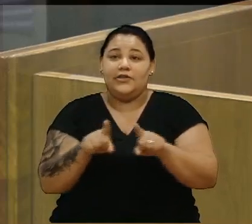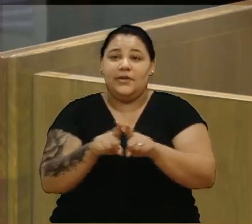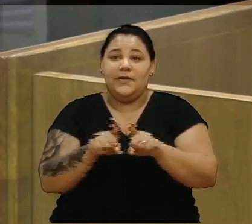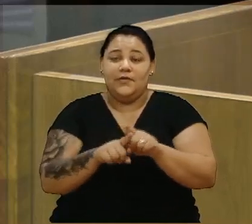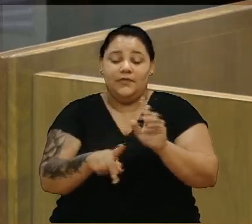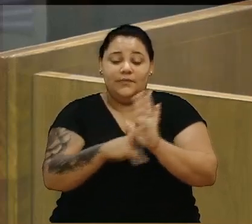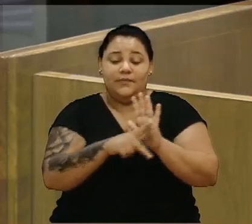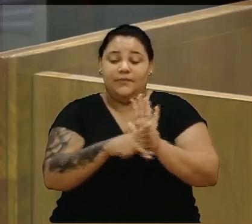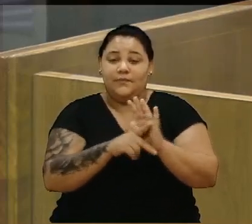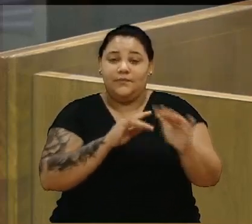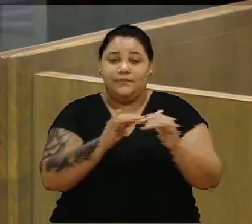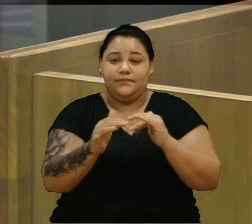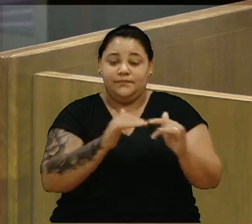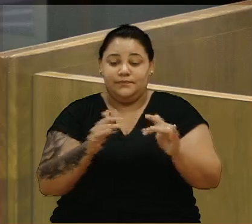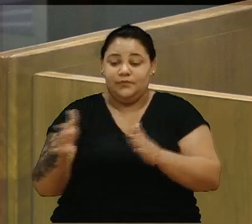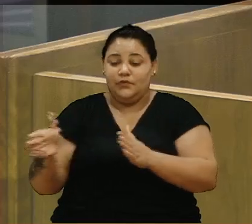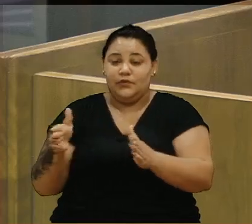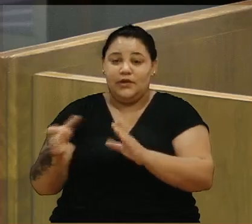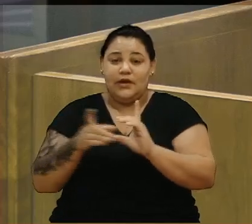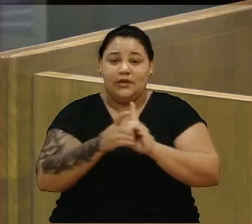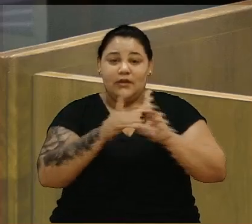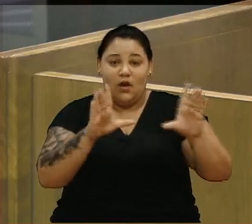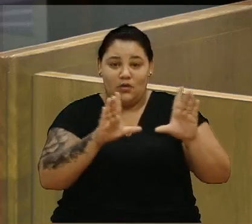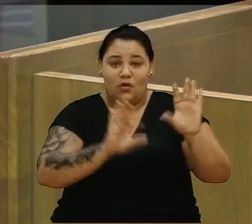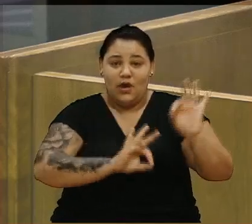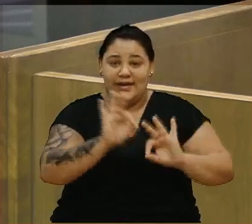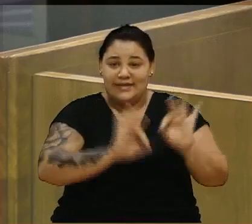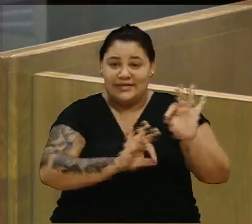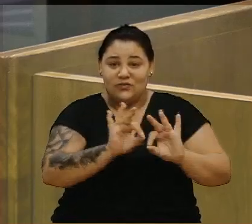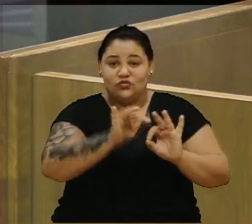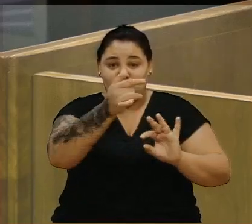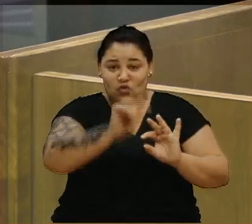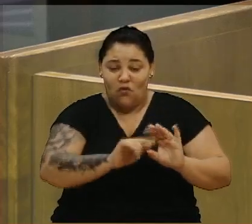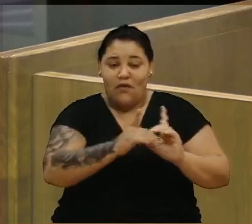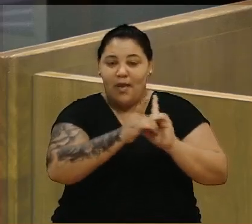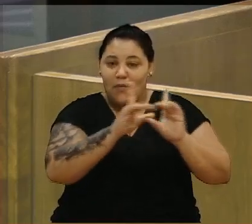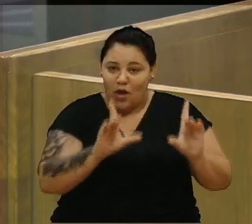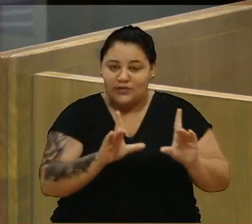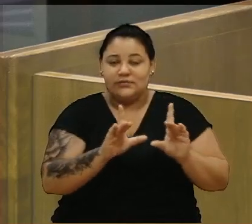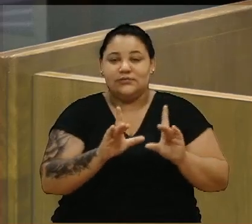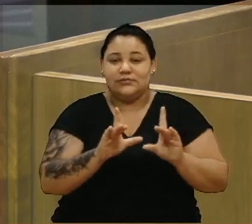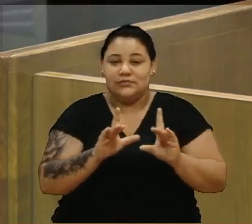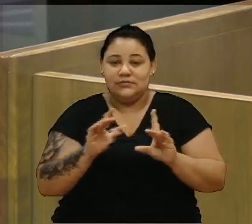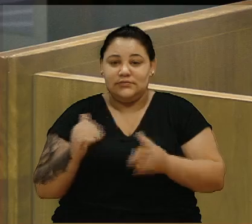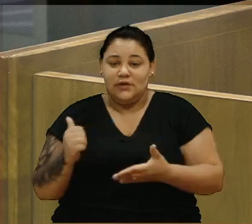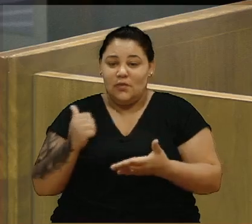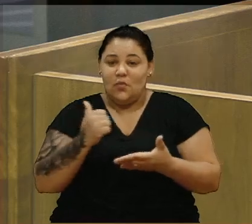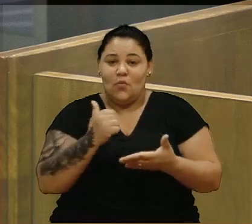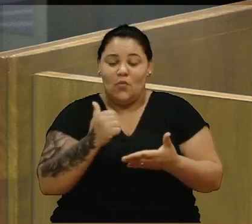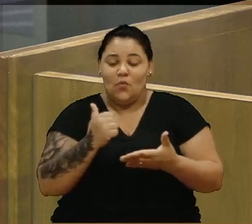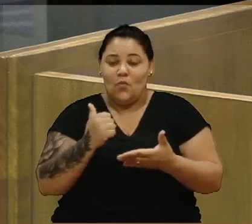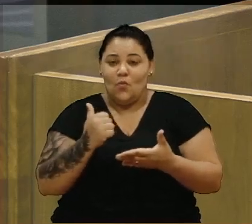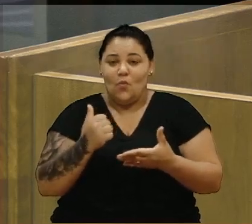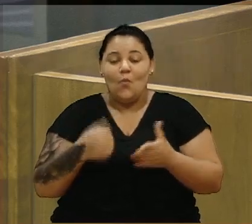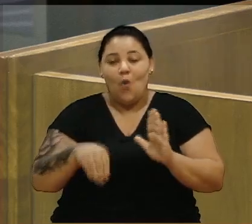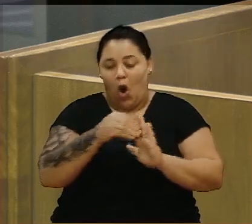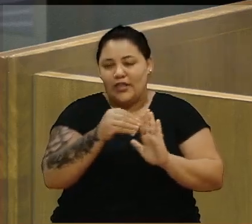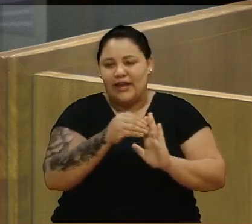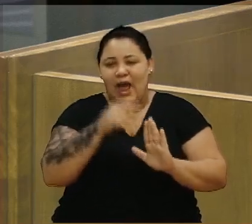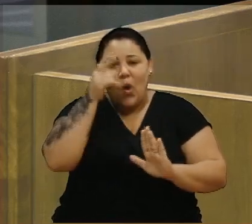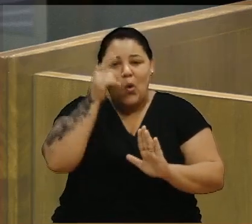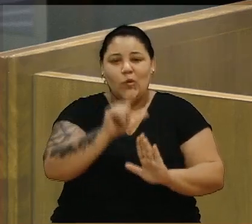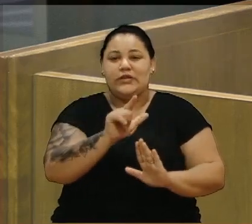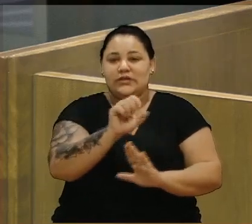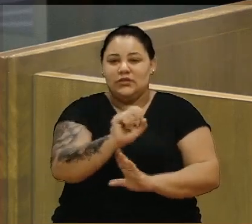da época, a democratização, a redemocratização do país na época, coloca a conquista do SUS como uma das grandes